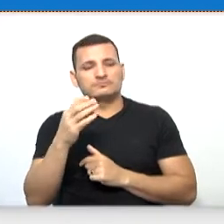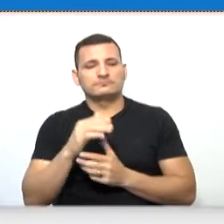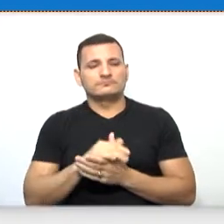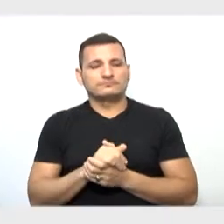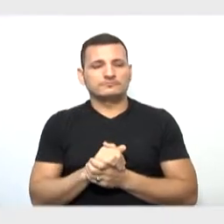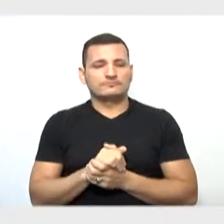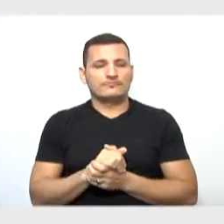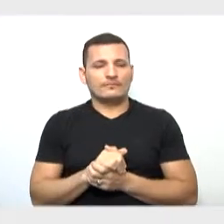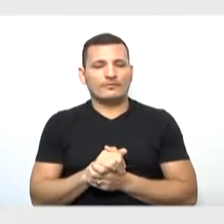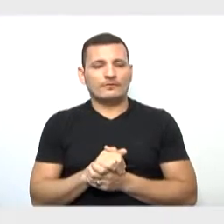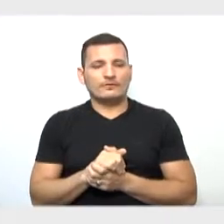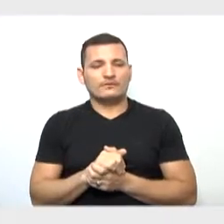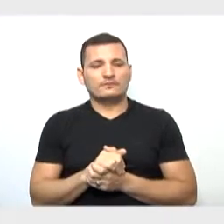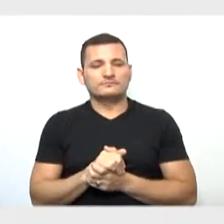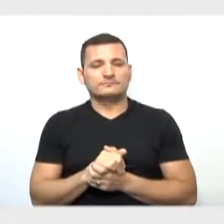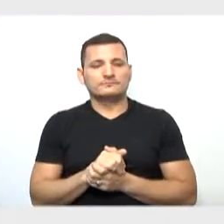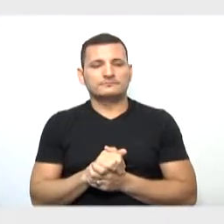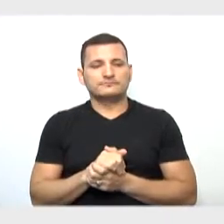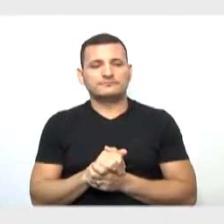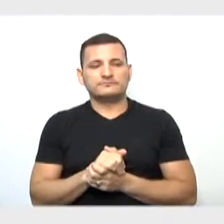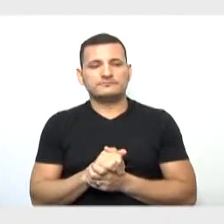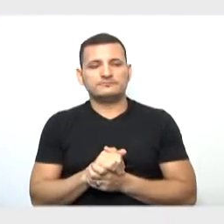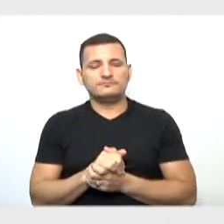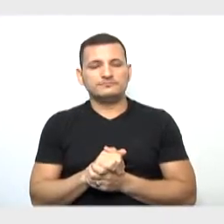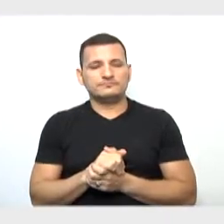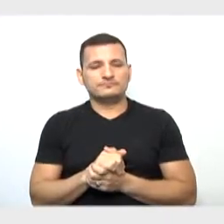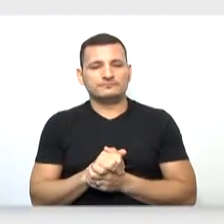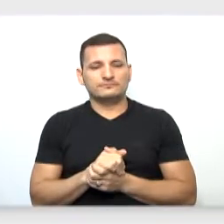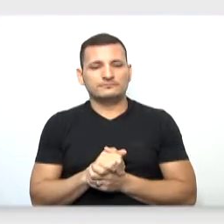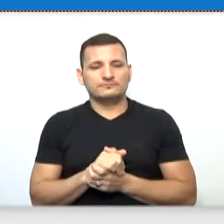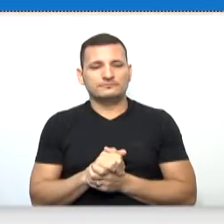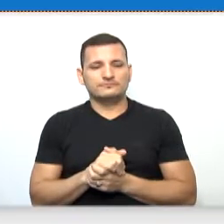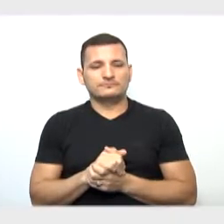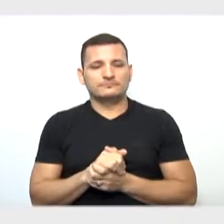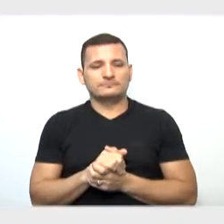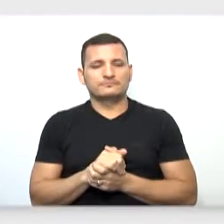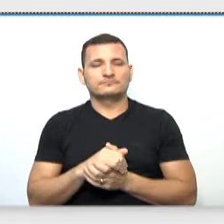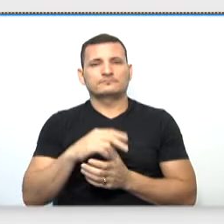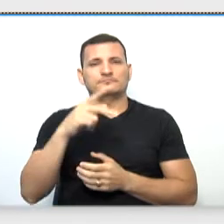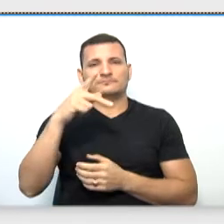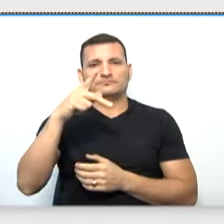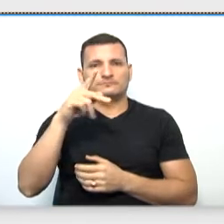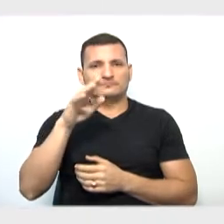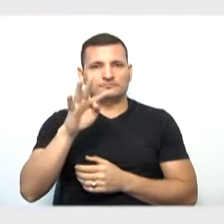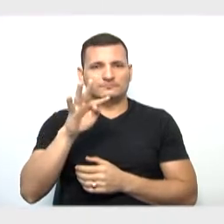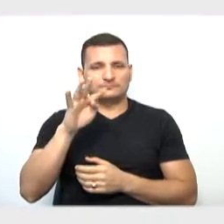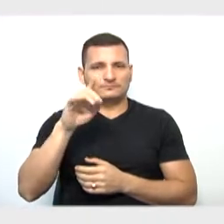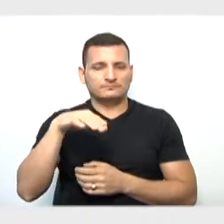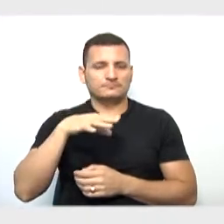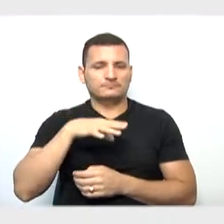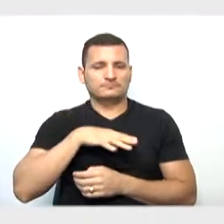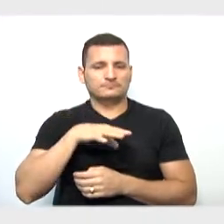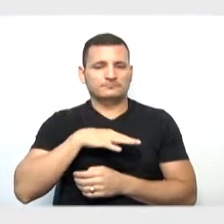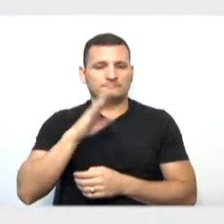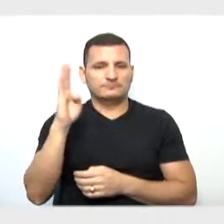HTML. Language, abre aspas, eu vou escrever em português do